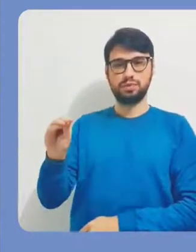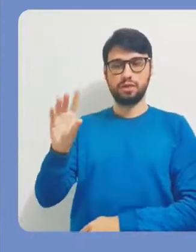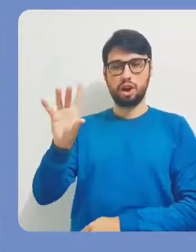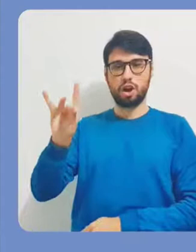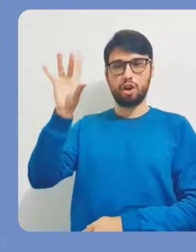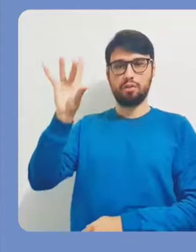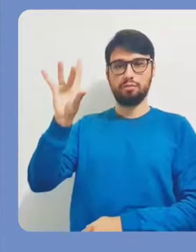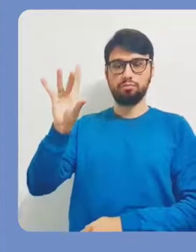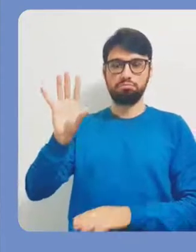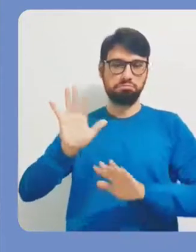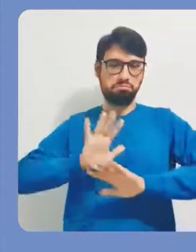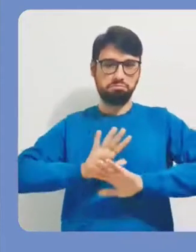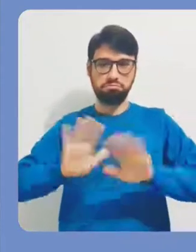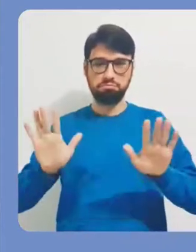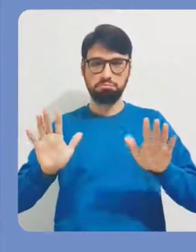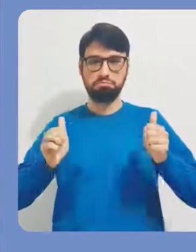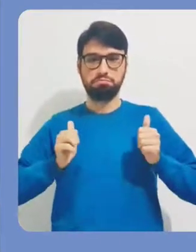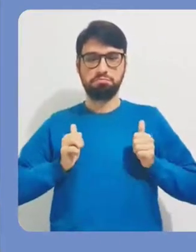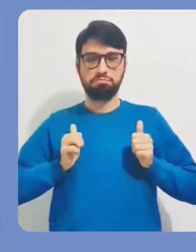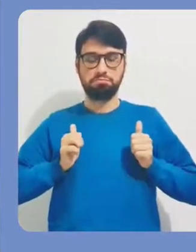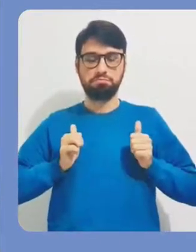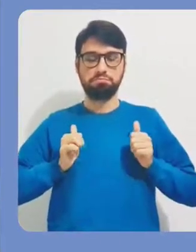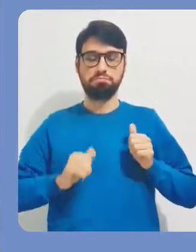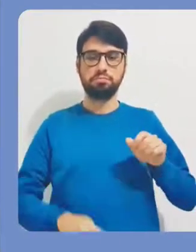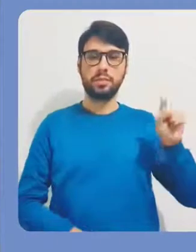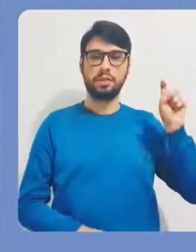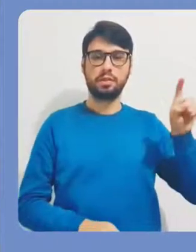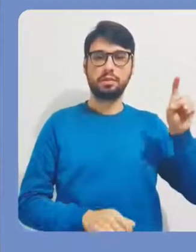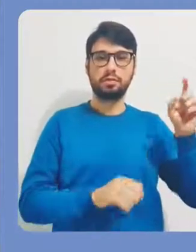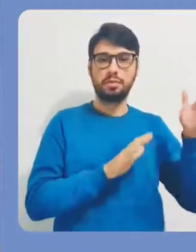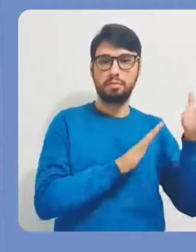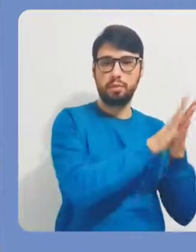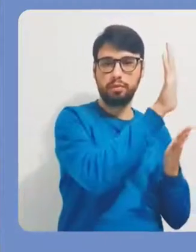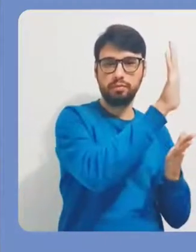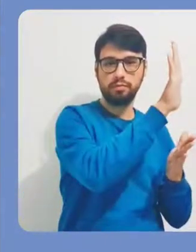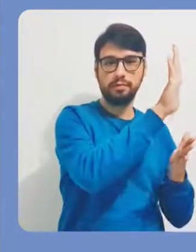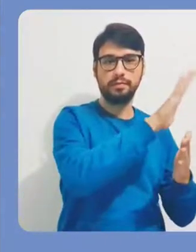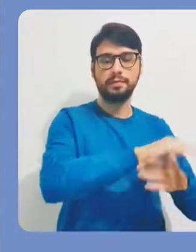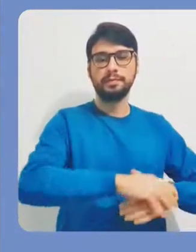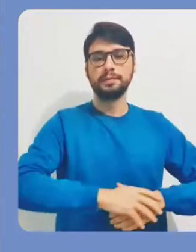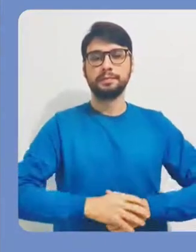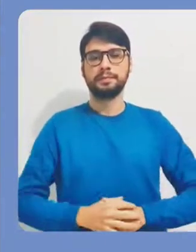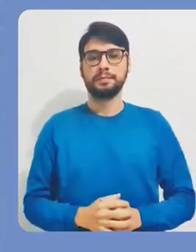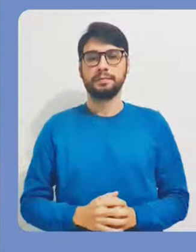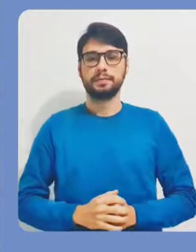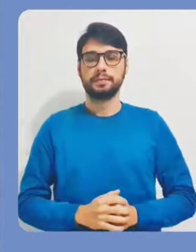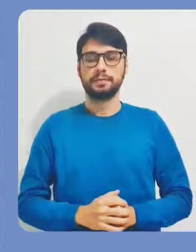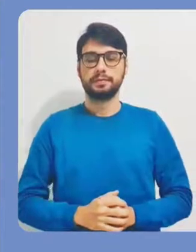Páginas UFSC. E não faço mais nada. E venho aqui e clico em Publicar.